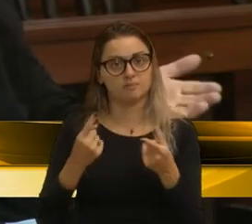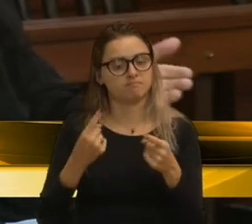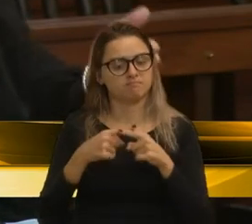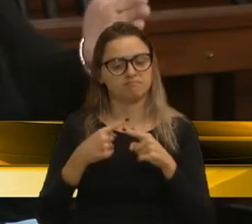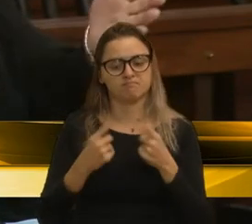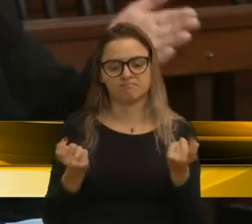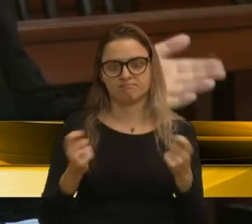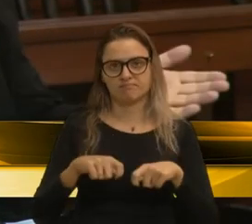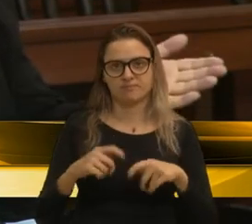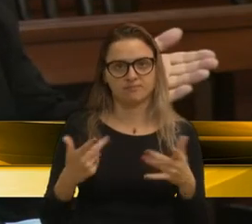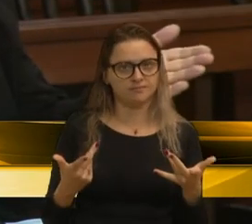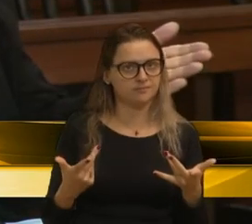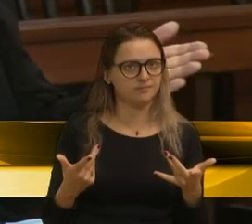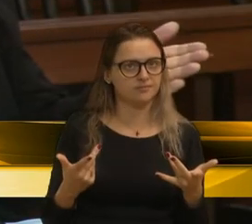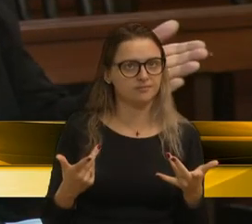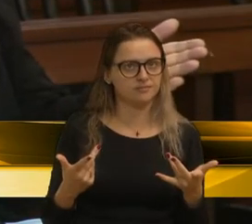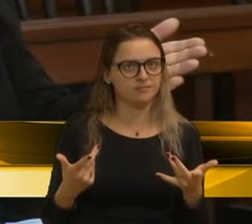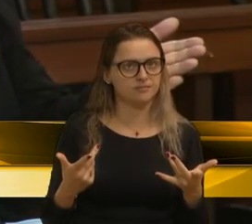para o cargo,